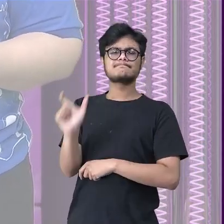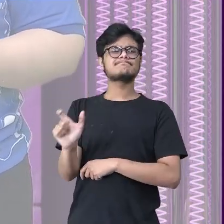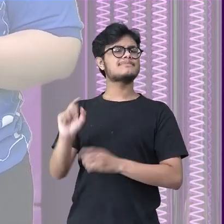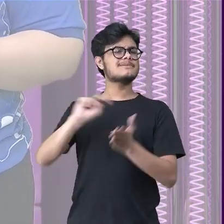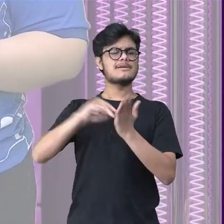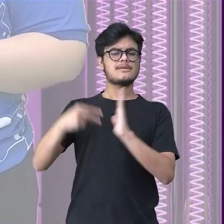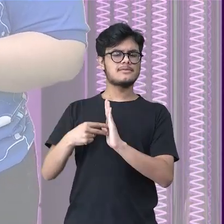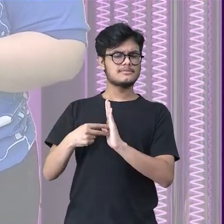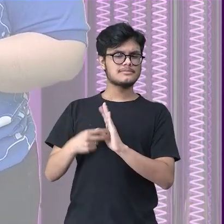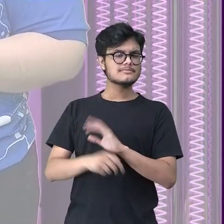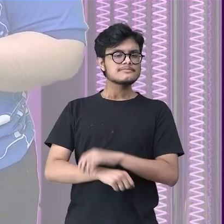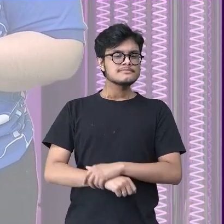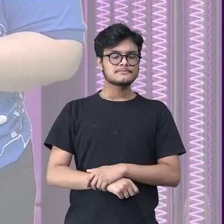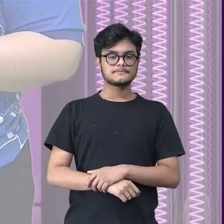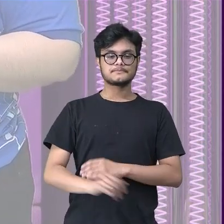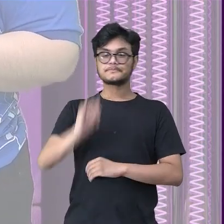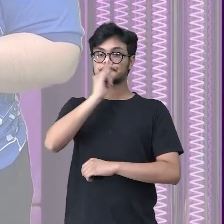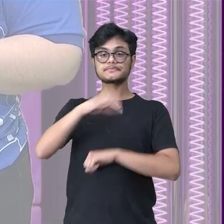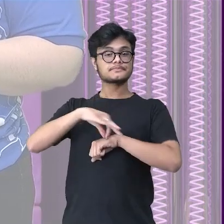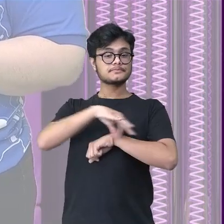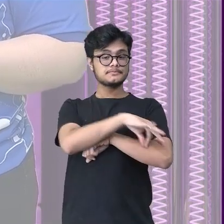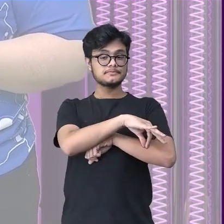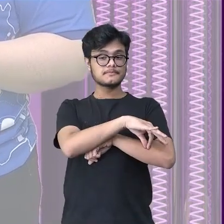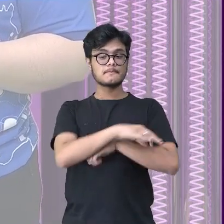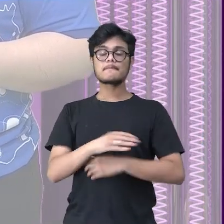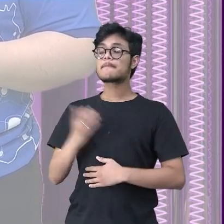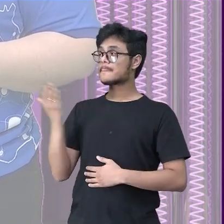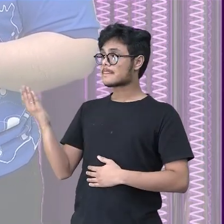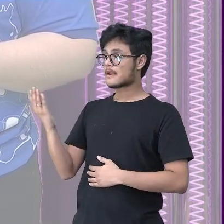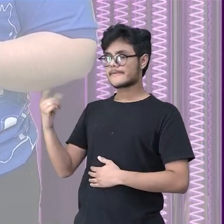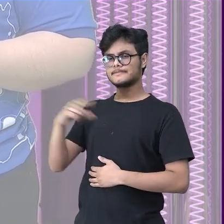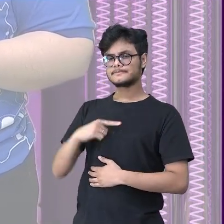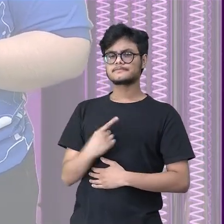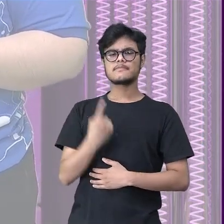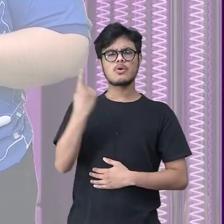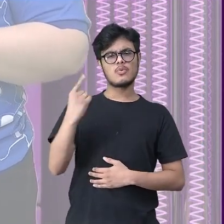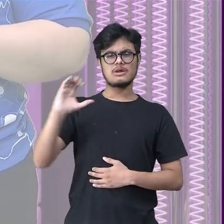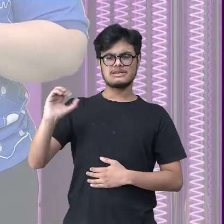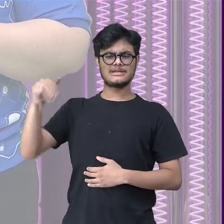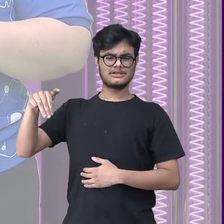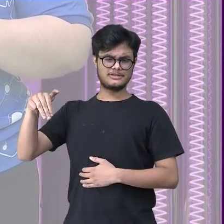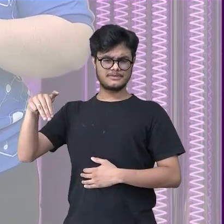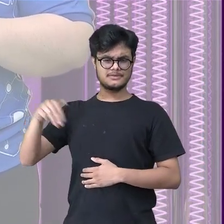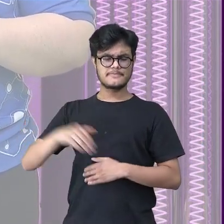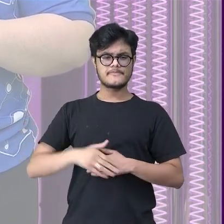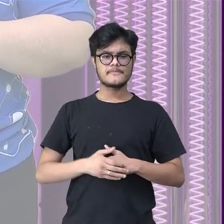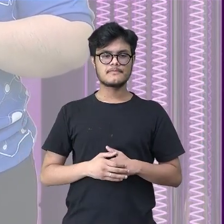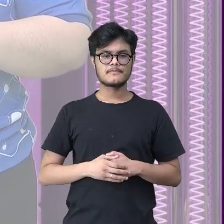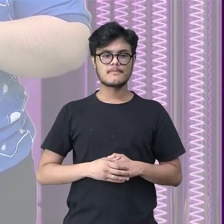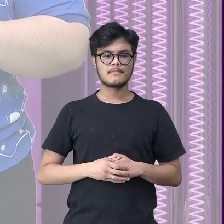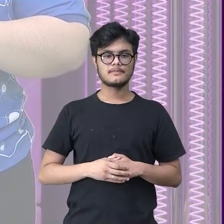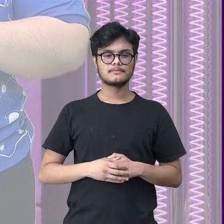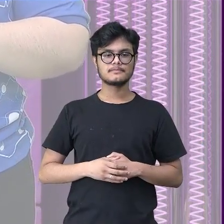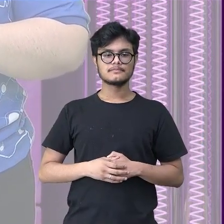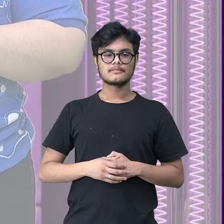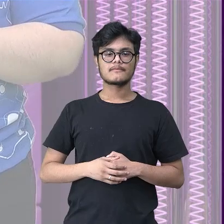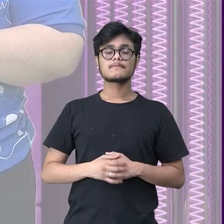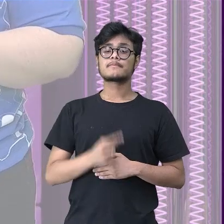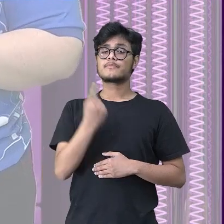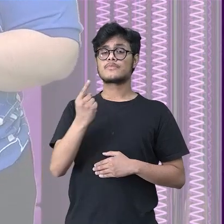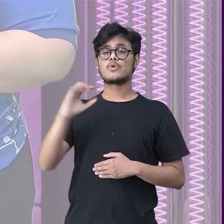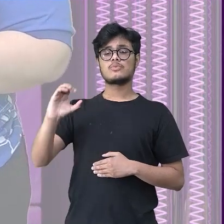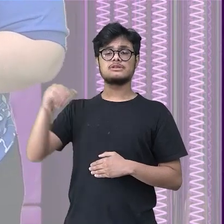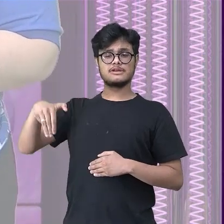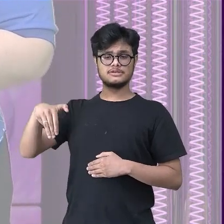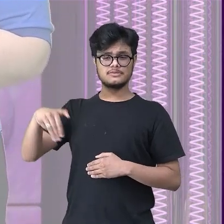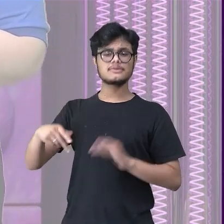tamanho, né? Então, veja na régua novamente aqui 1 centímetro na régua, olha só. 1 centímetro